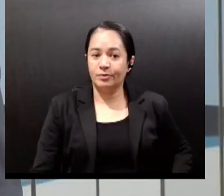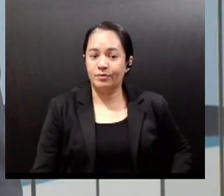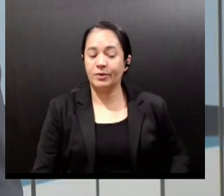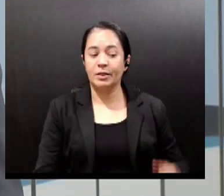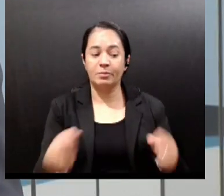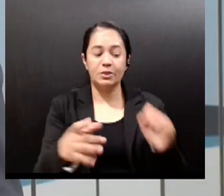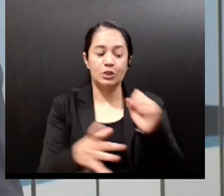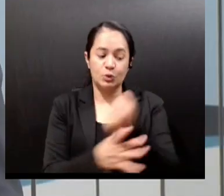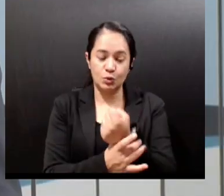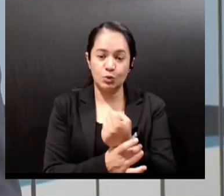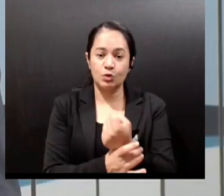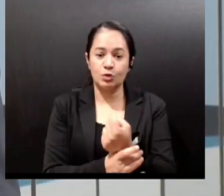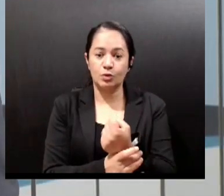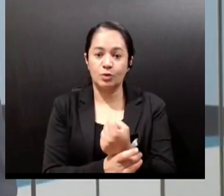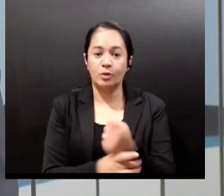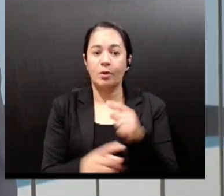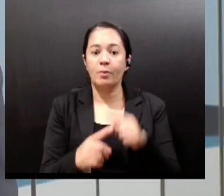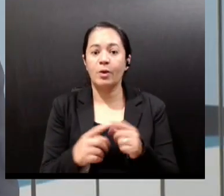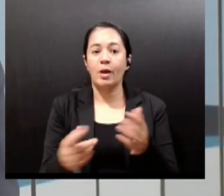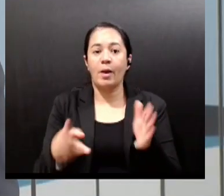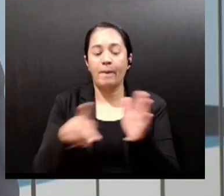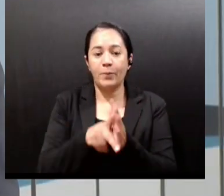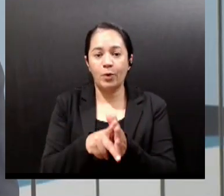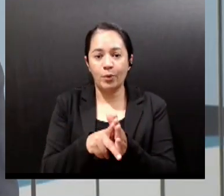vai fazer parte, na verdade,